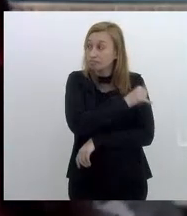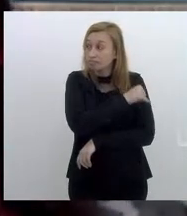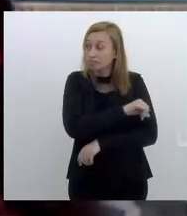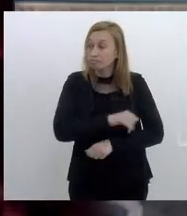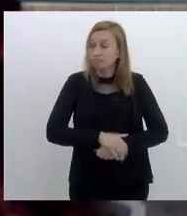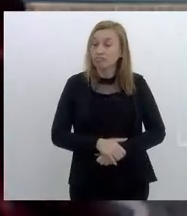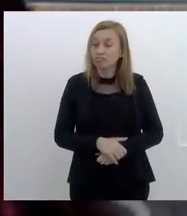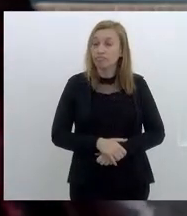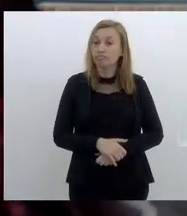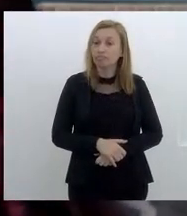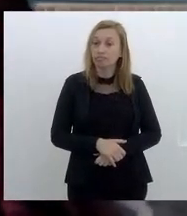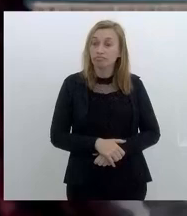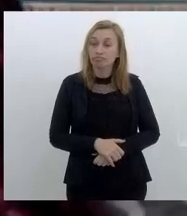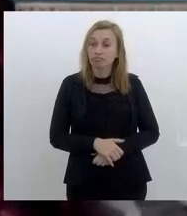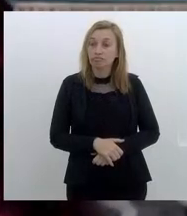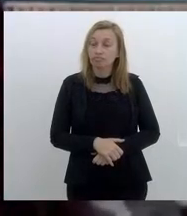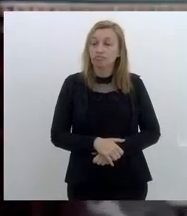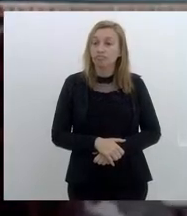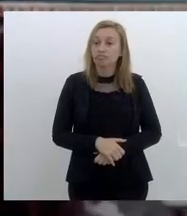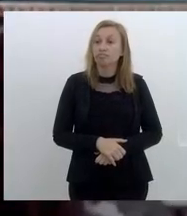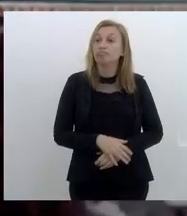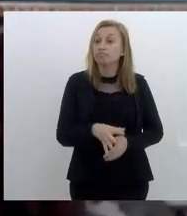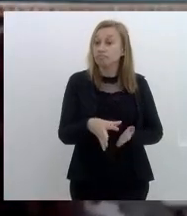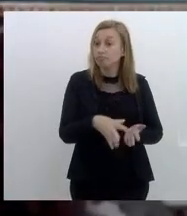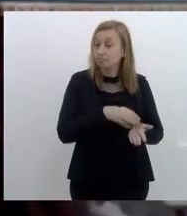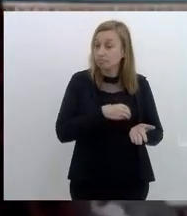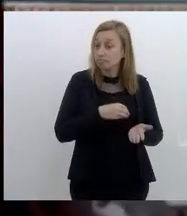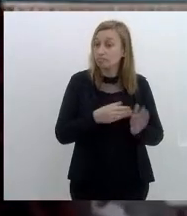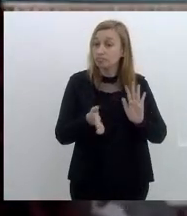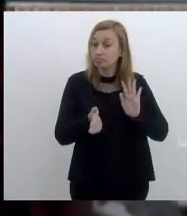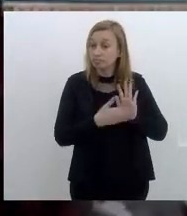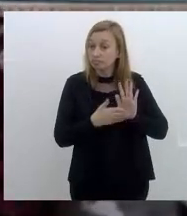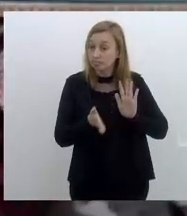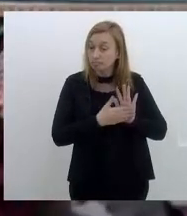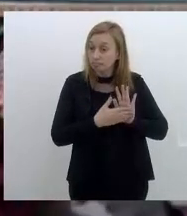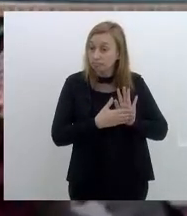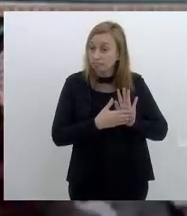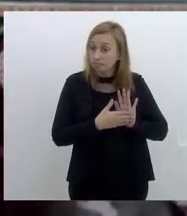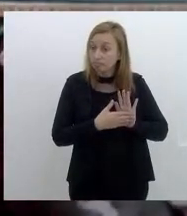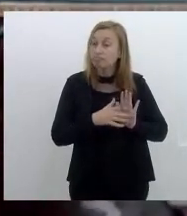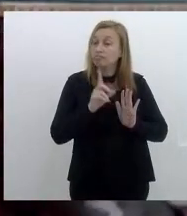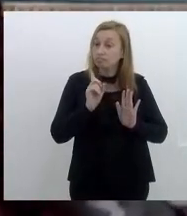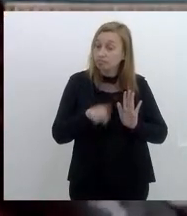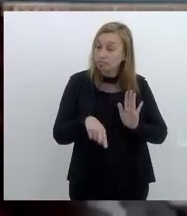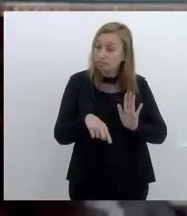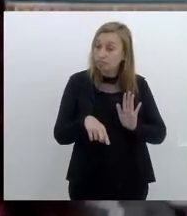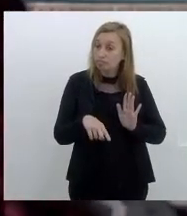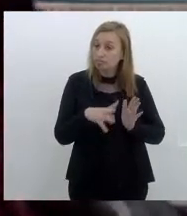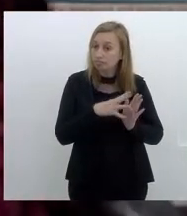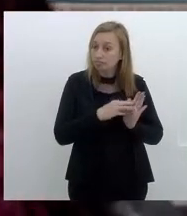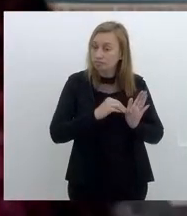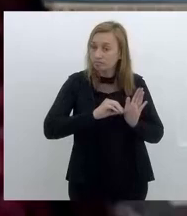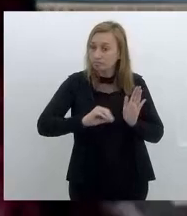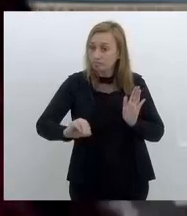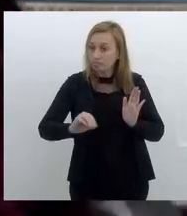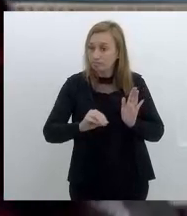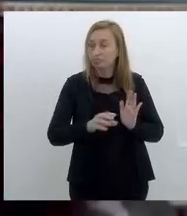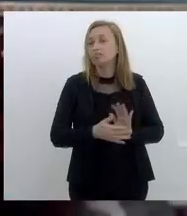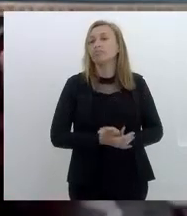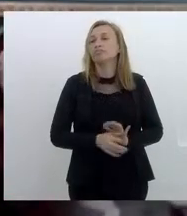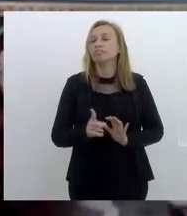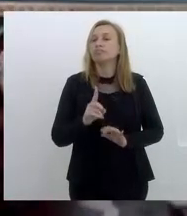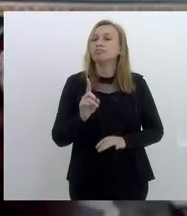Janeiro em que né a cópia dessa proposta é um copia e cola não só